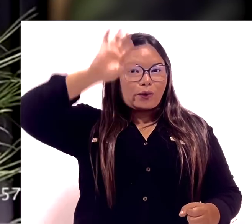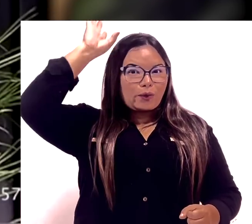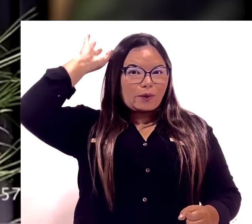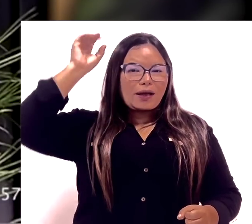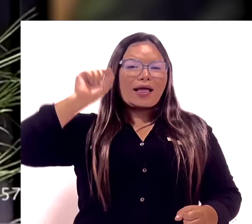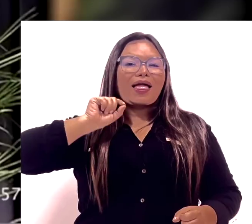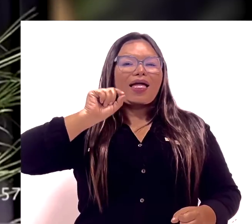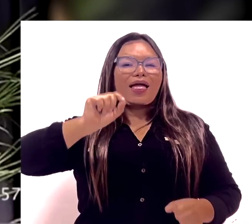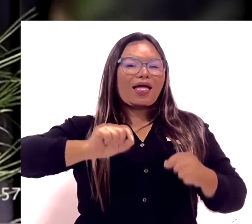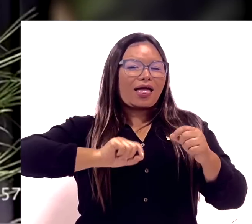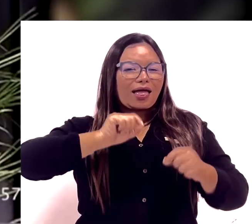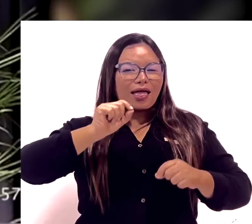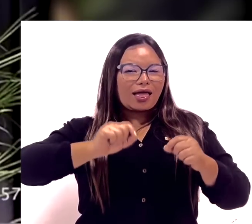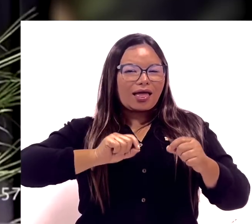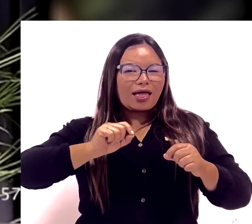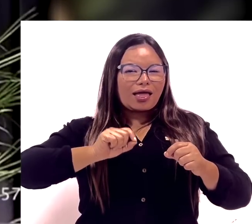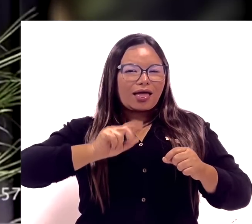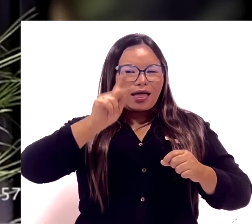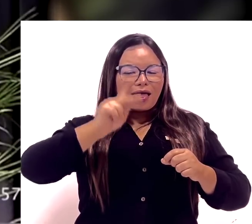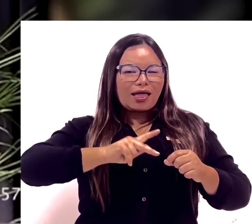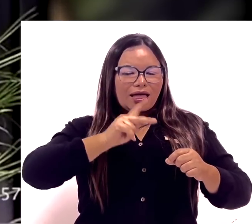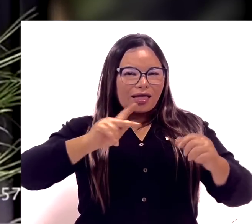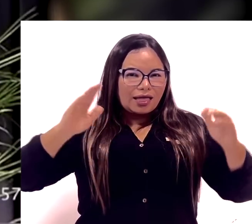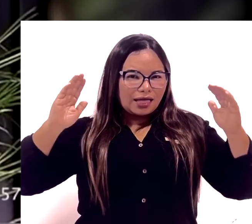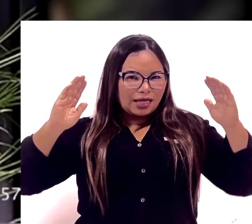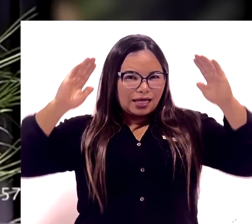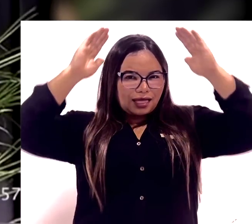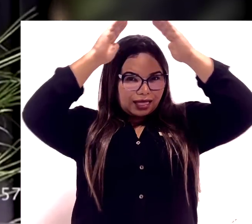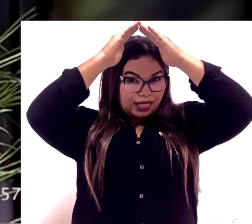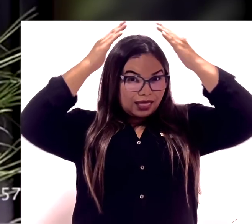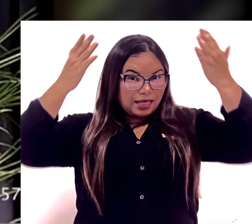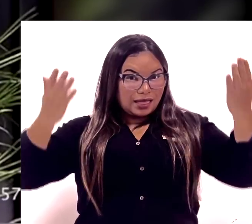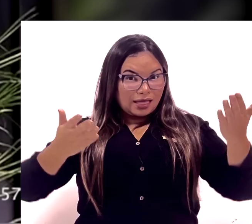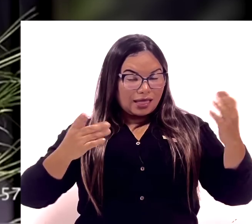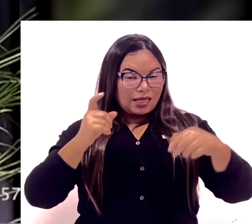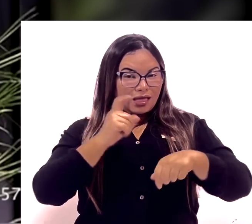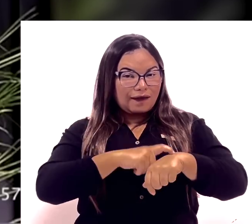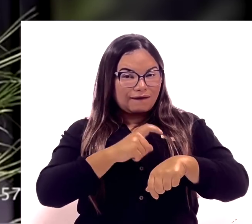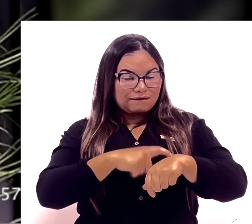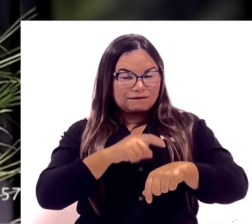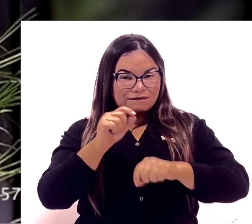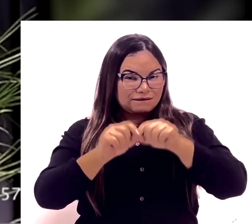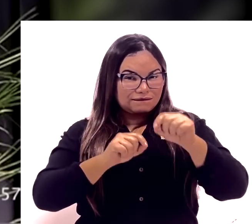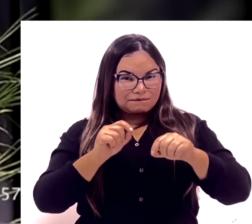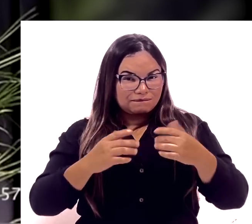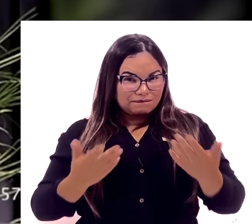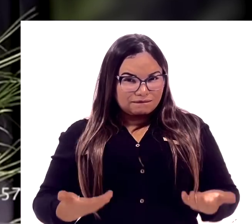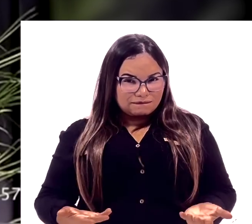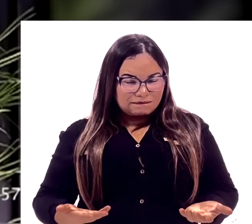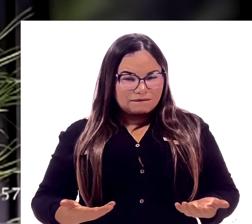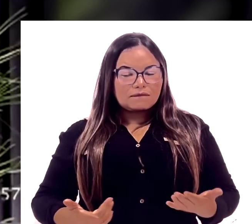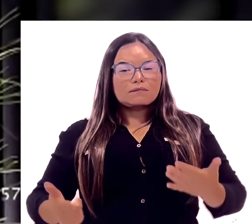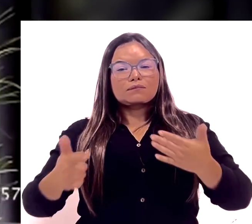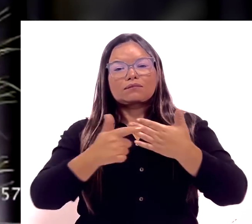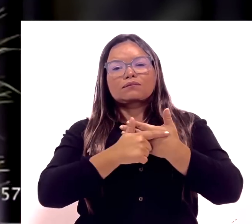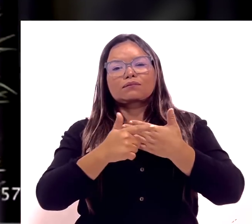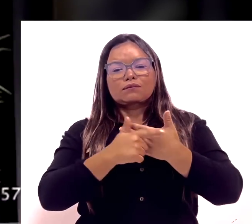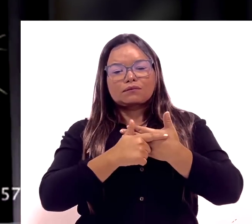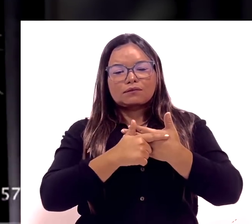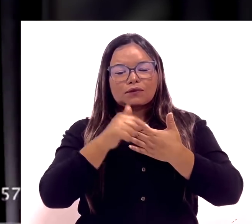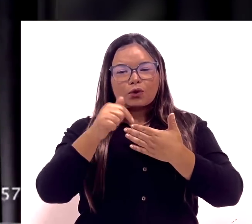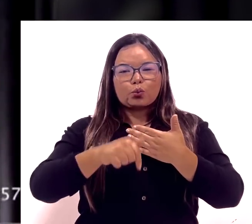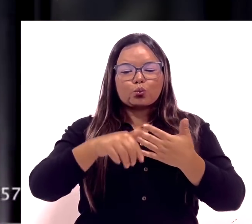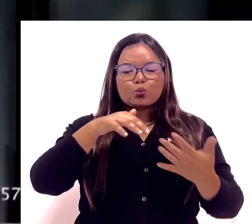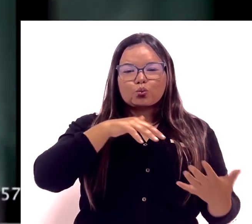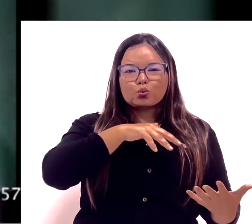é Peter Hans Kulvenbach no momento? Quem é ele? Qual é o seu papel no mundo? Você gostaria de